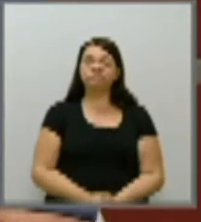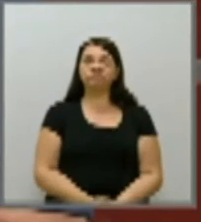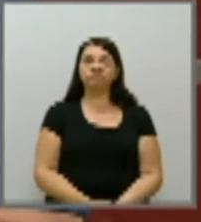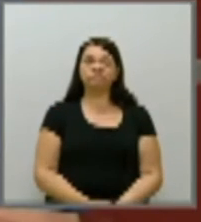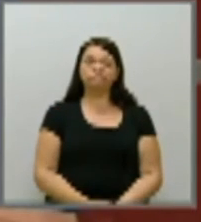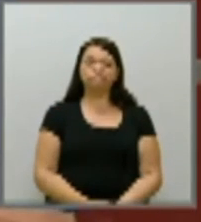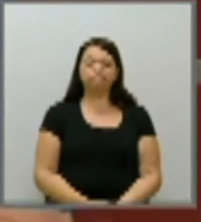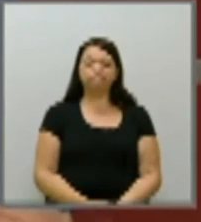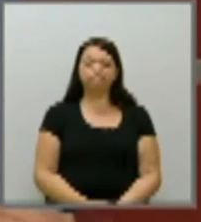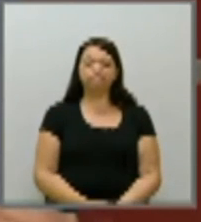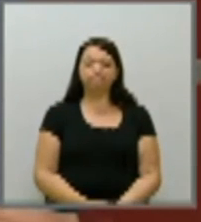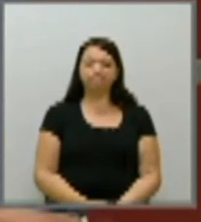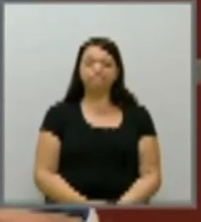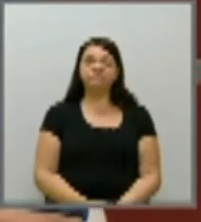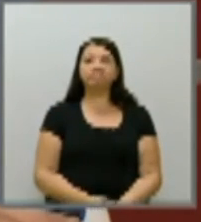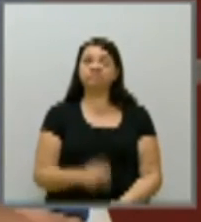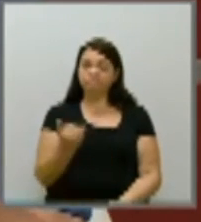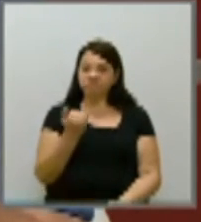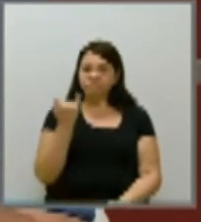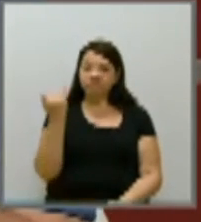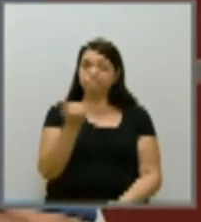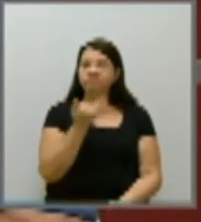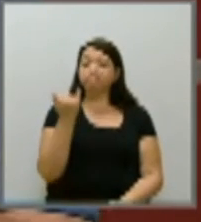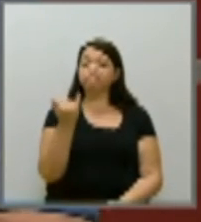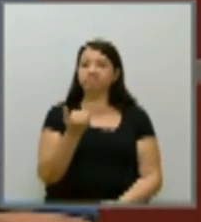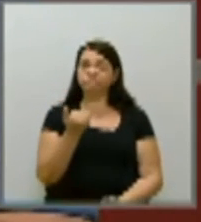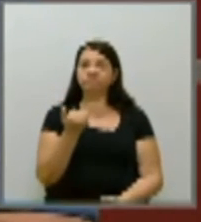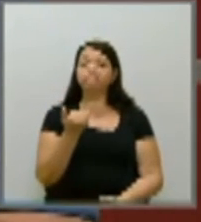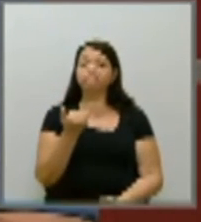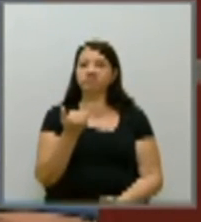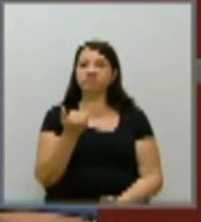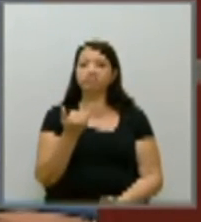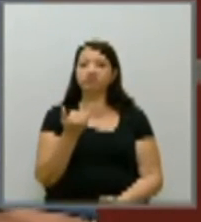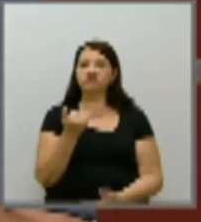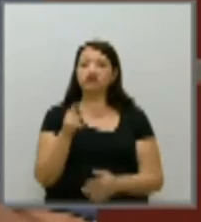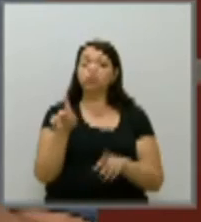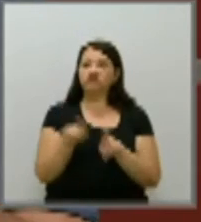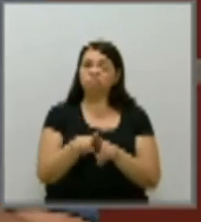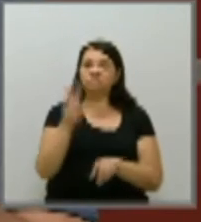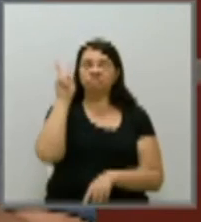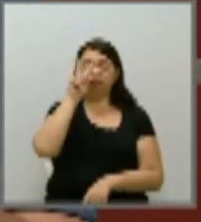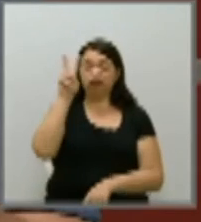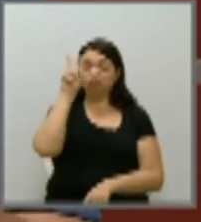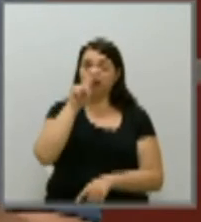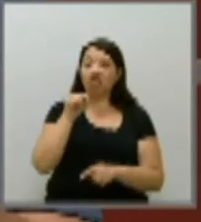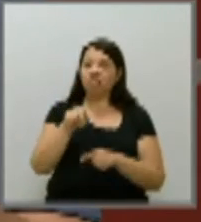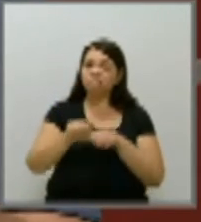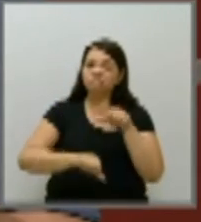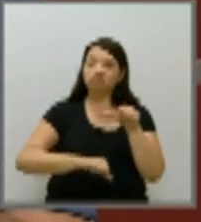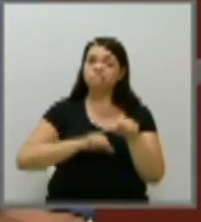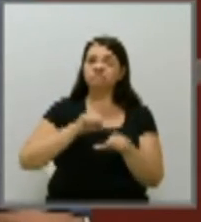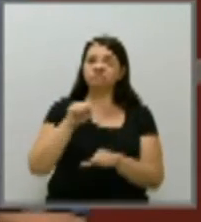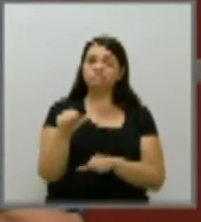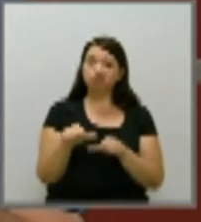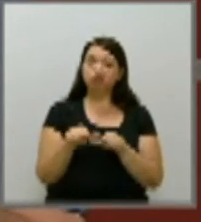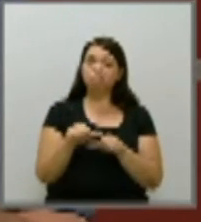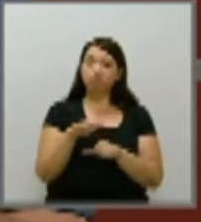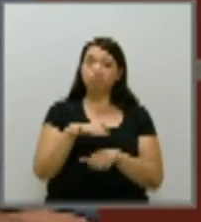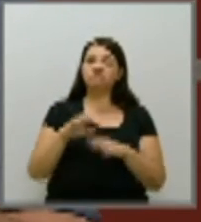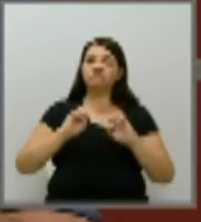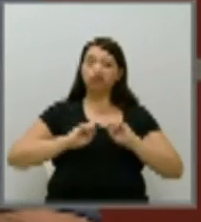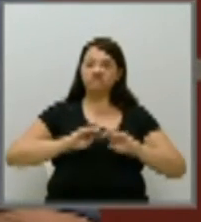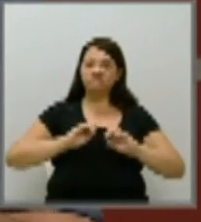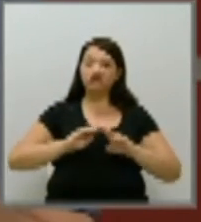É importante também ressaltar, e eu concordo quando tu afirmas que essa mudança na educação